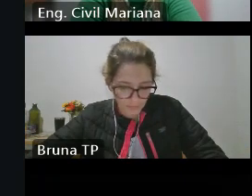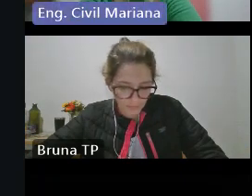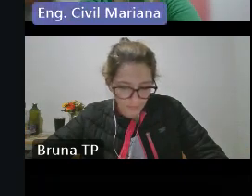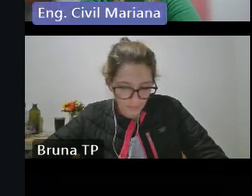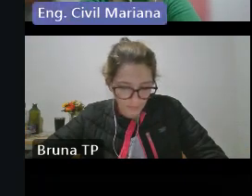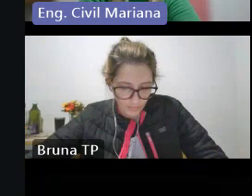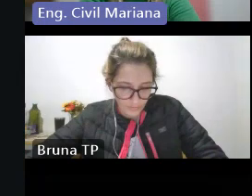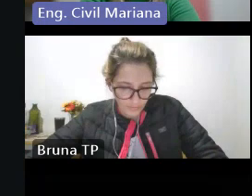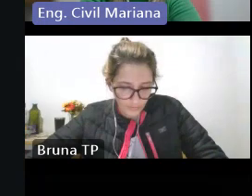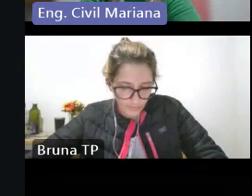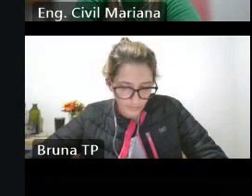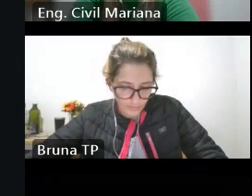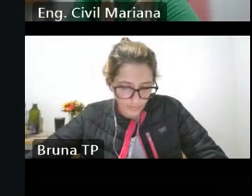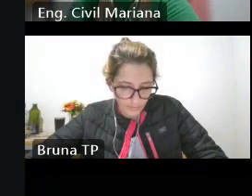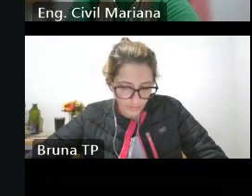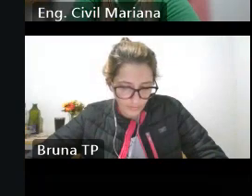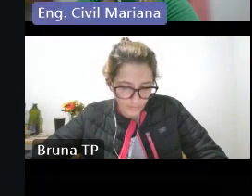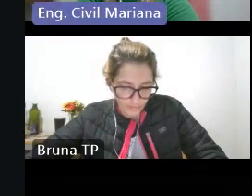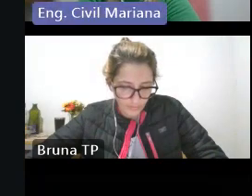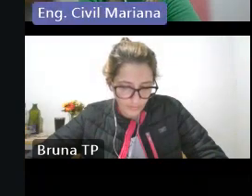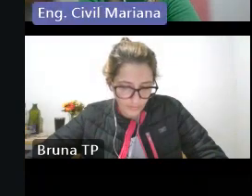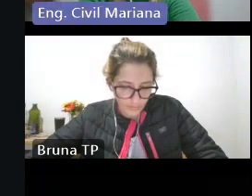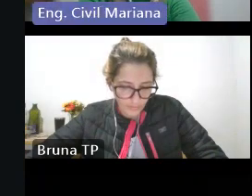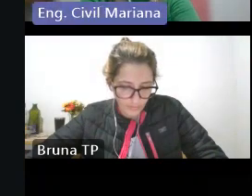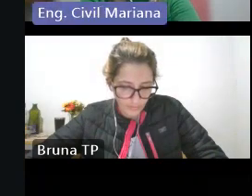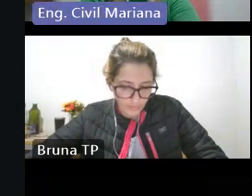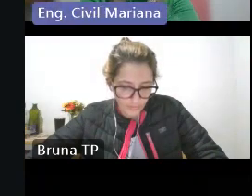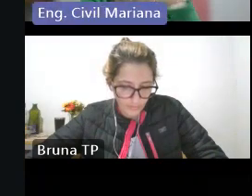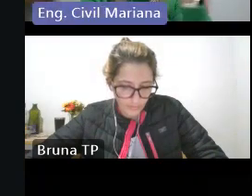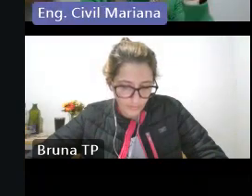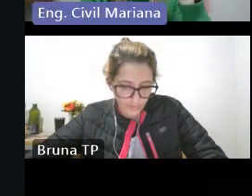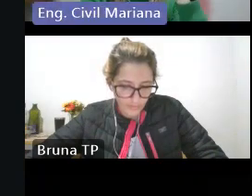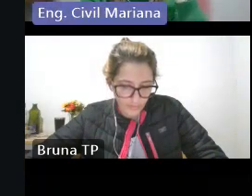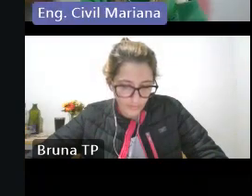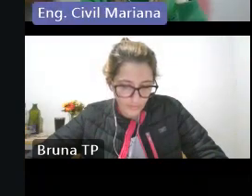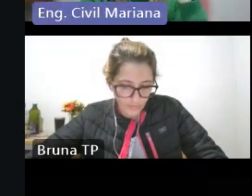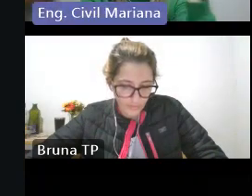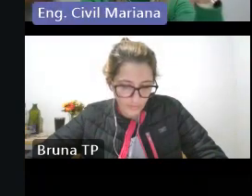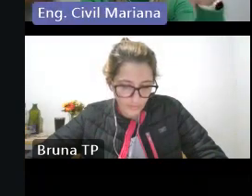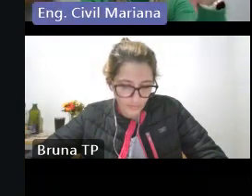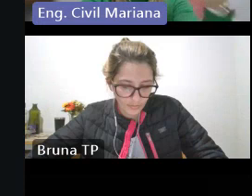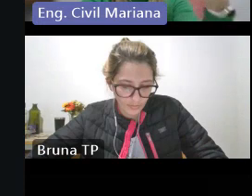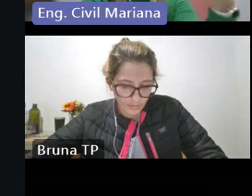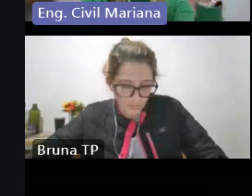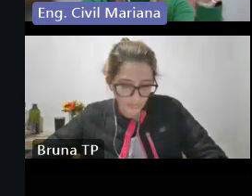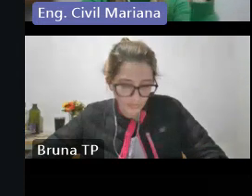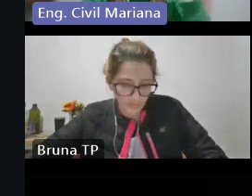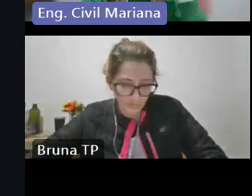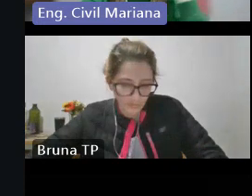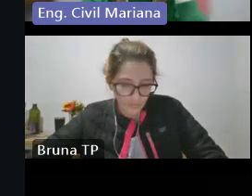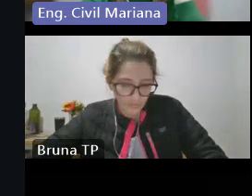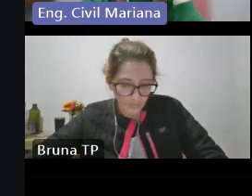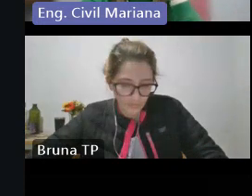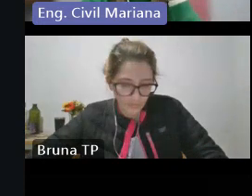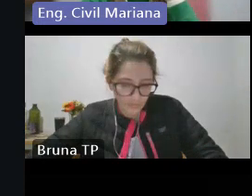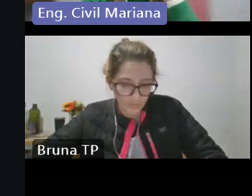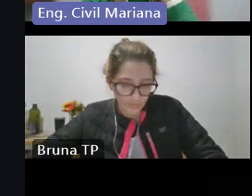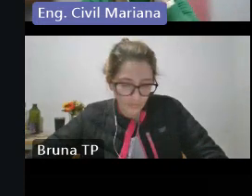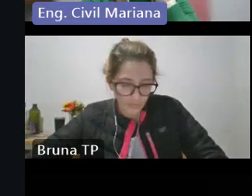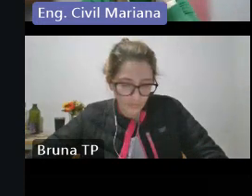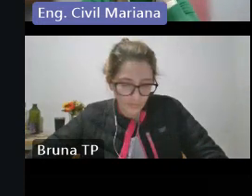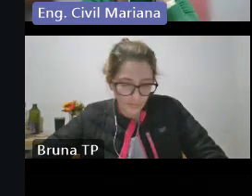tem resistência, Não tem o que fazer. E para o azar deles, é que quando dá ruim